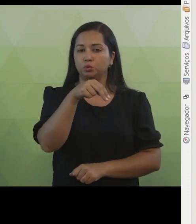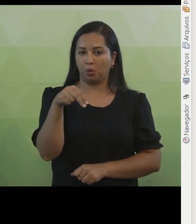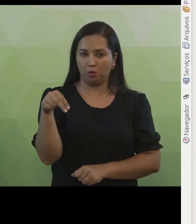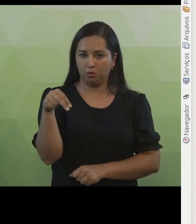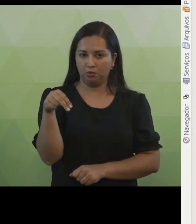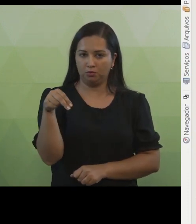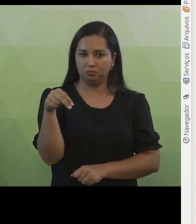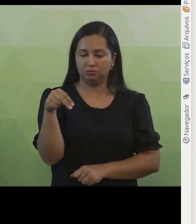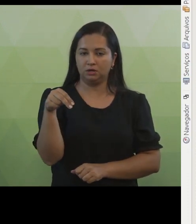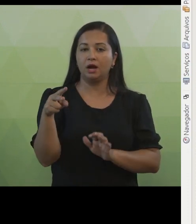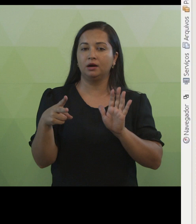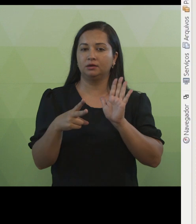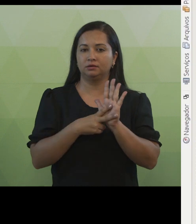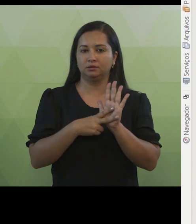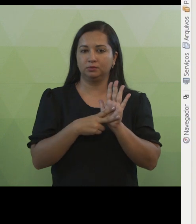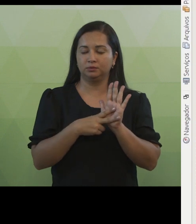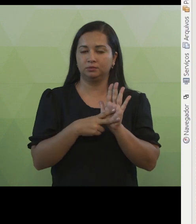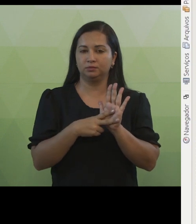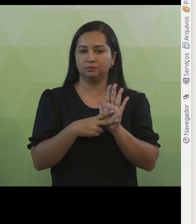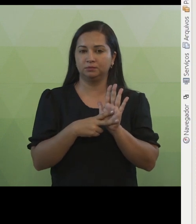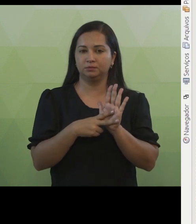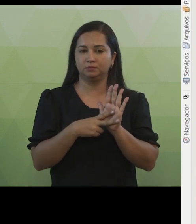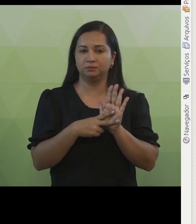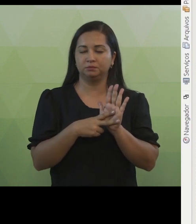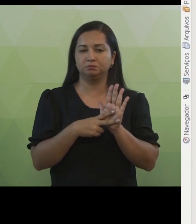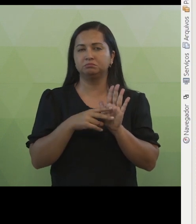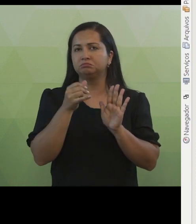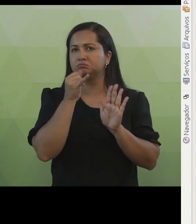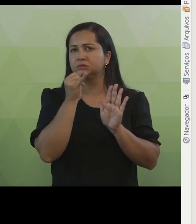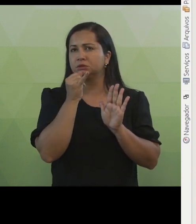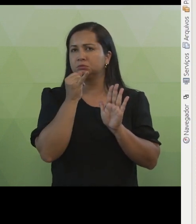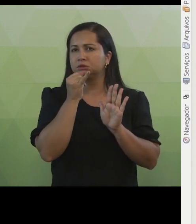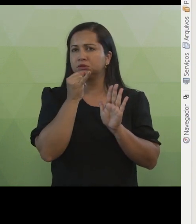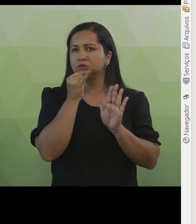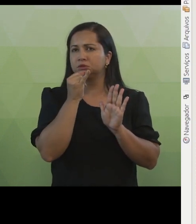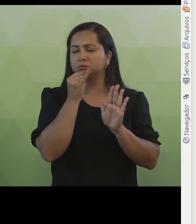gerente.nome igual, por exemplo,